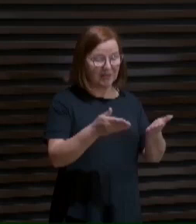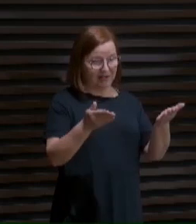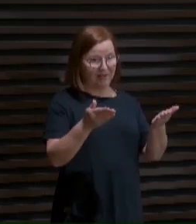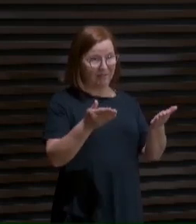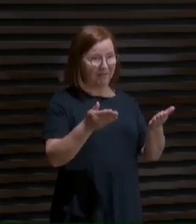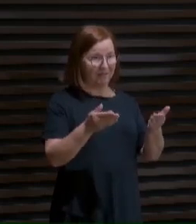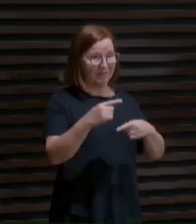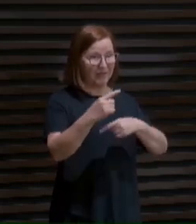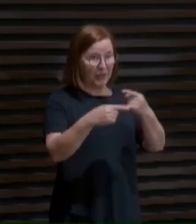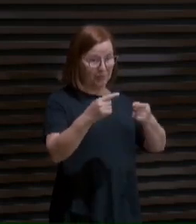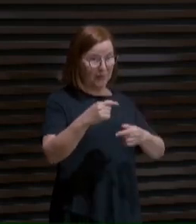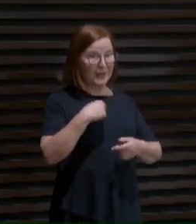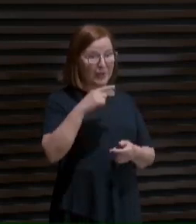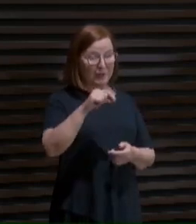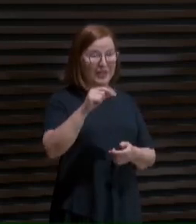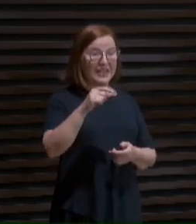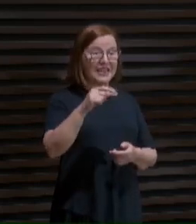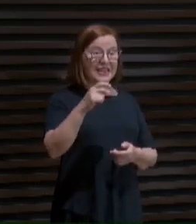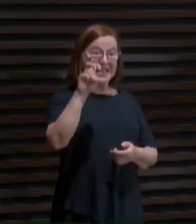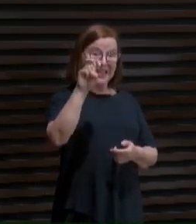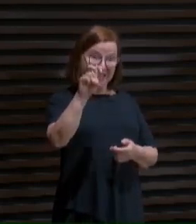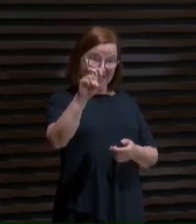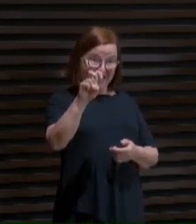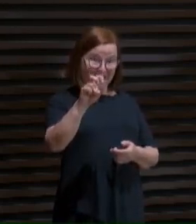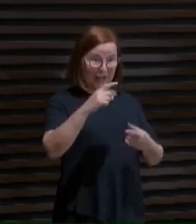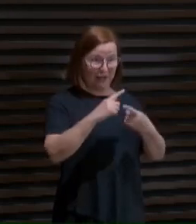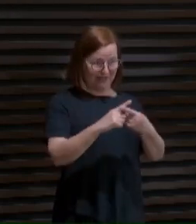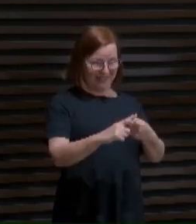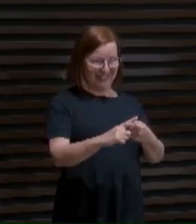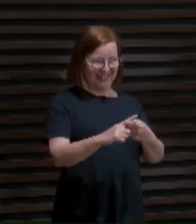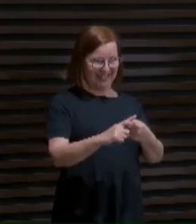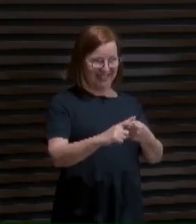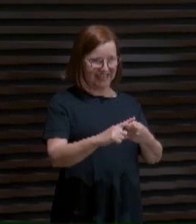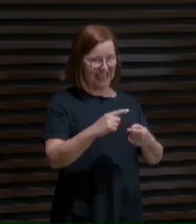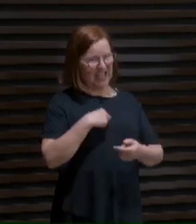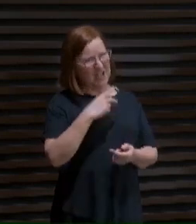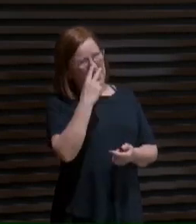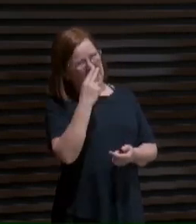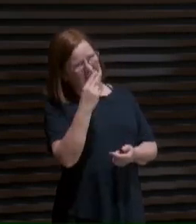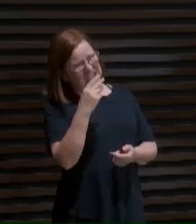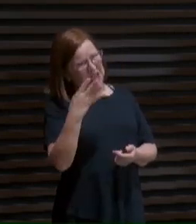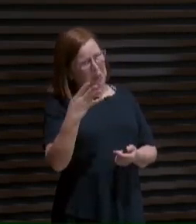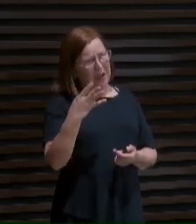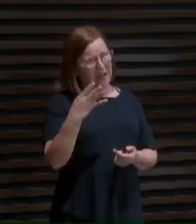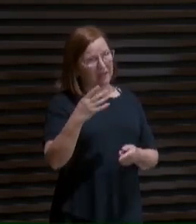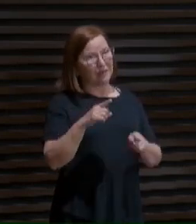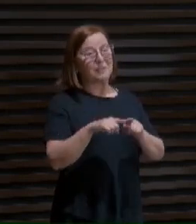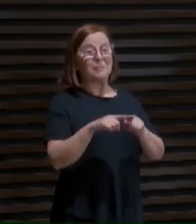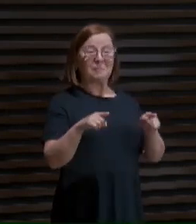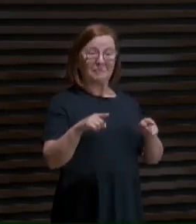Depois eu descobri que é 5. O Márcio disse 3, eu tinha dito 4, mas eu estou hoje com os textos